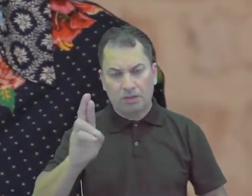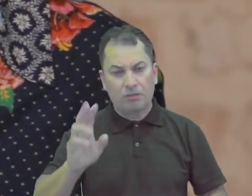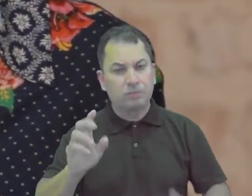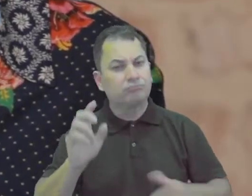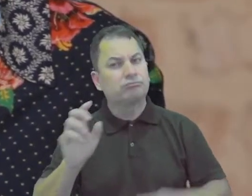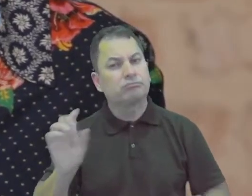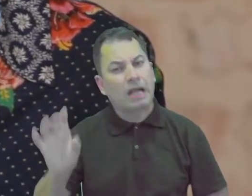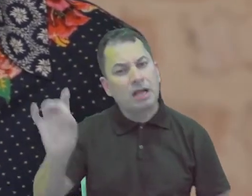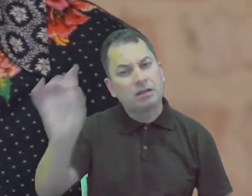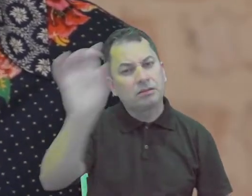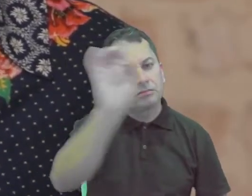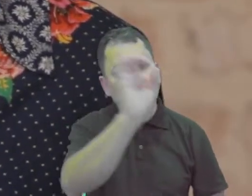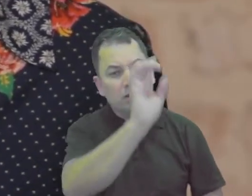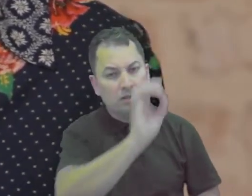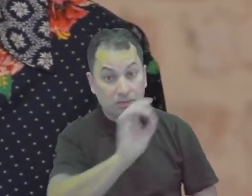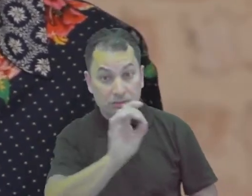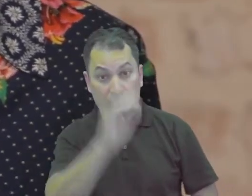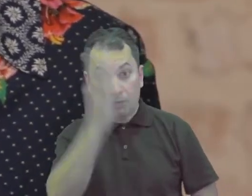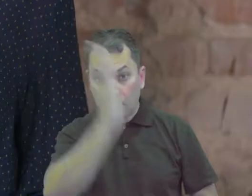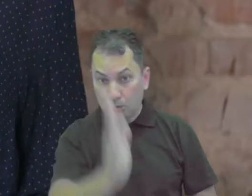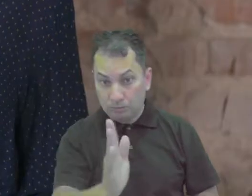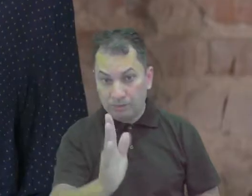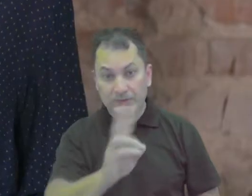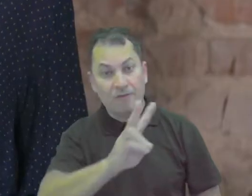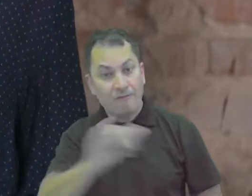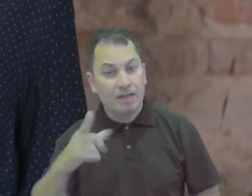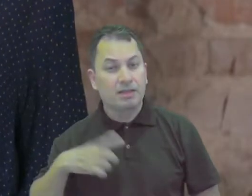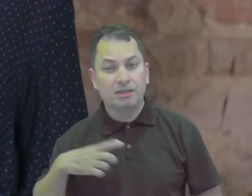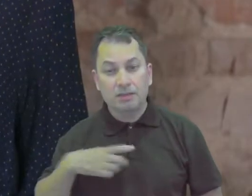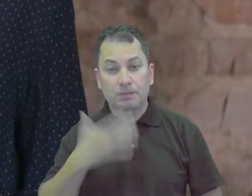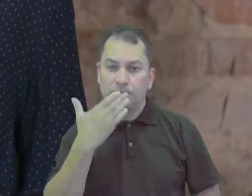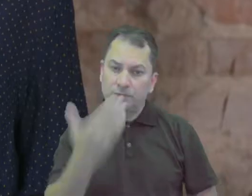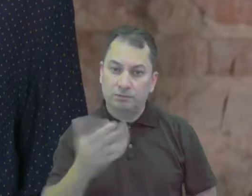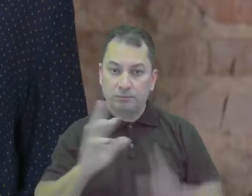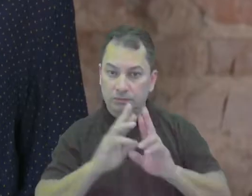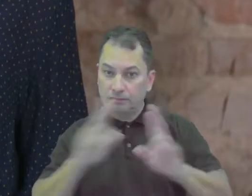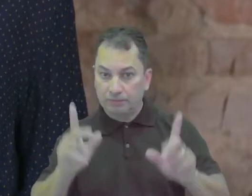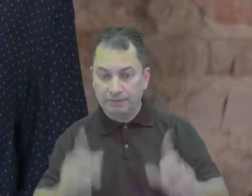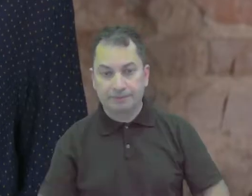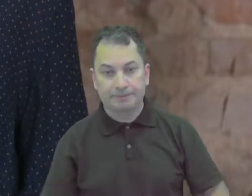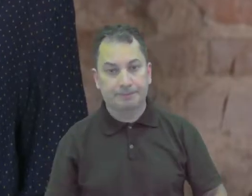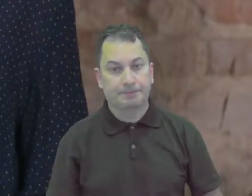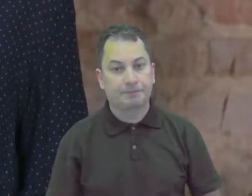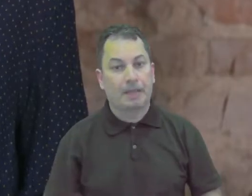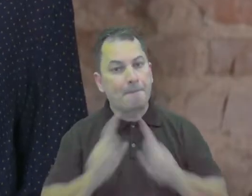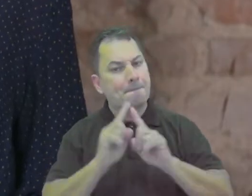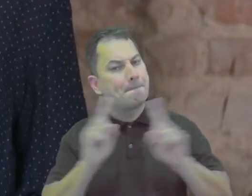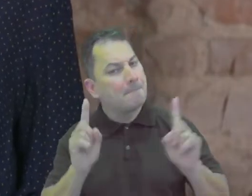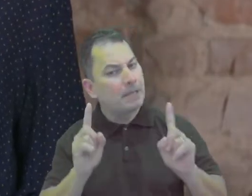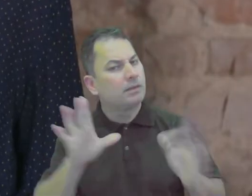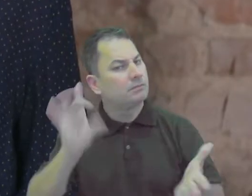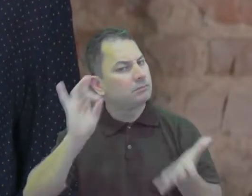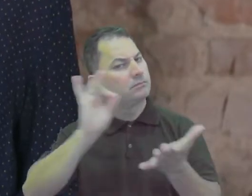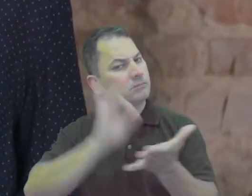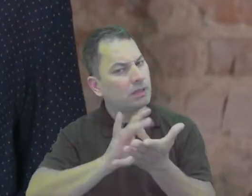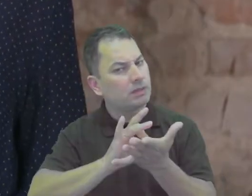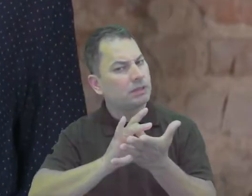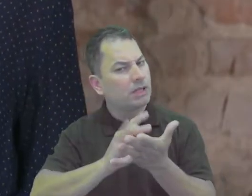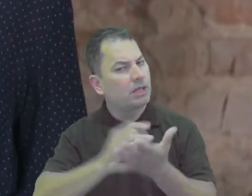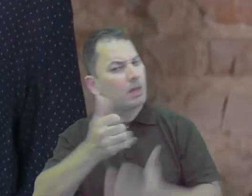região brasileira vai ter um cenário, mas na verdade, quando a gente analisa os